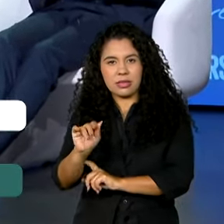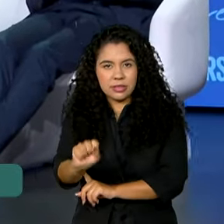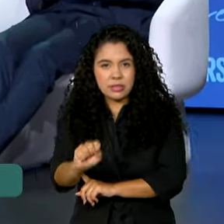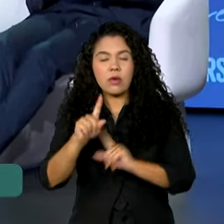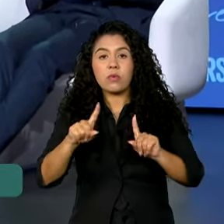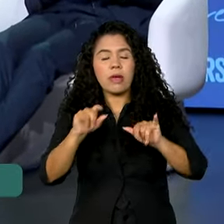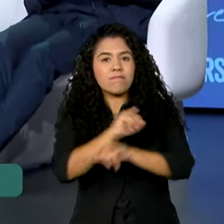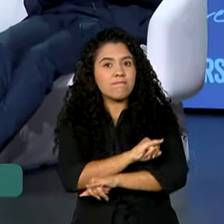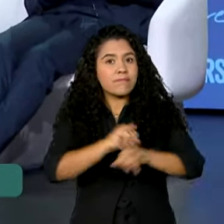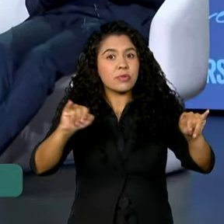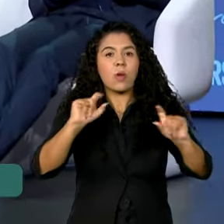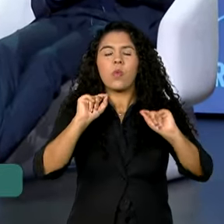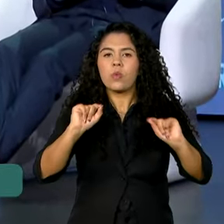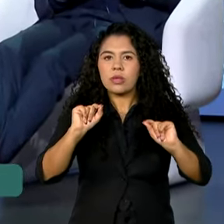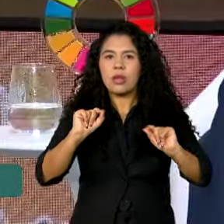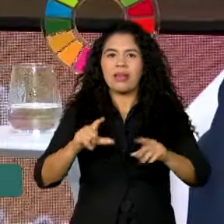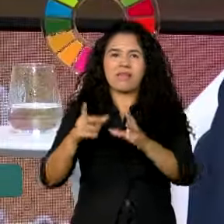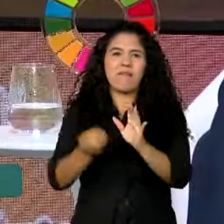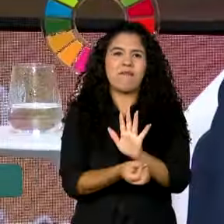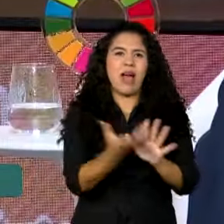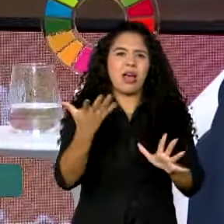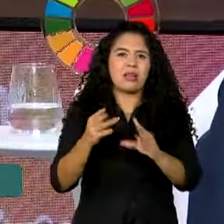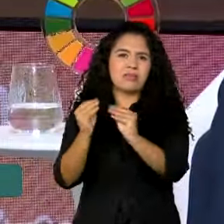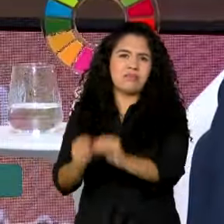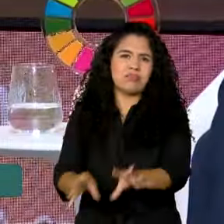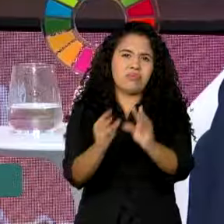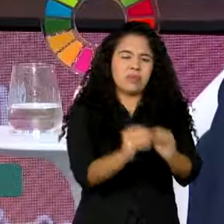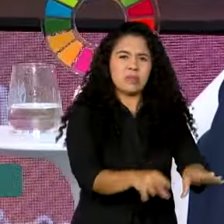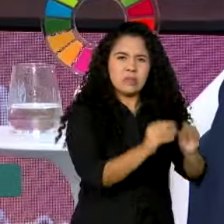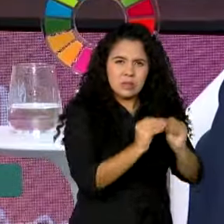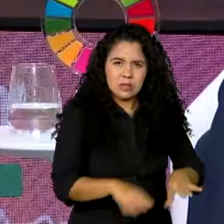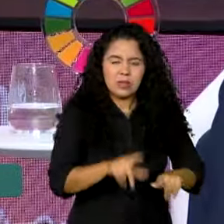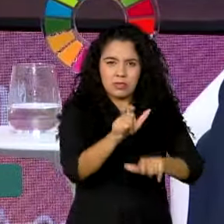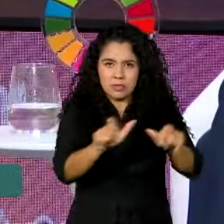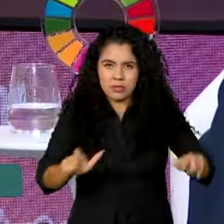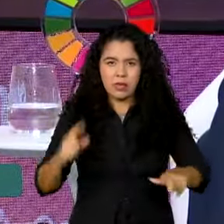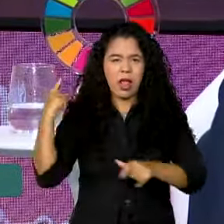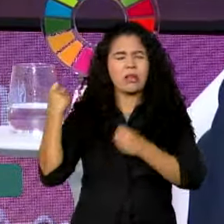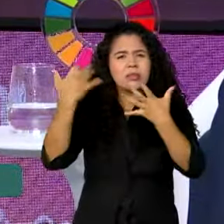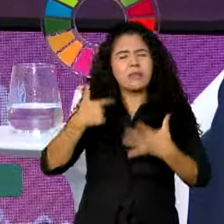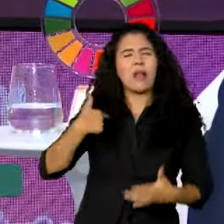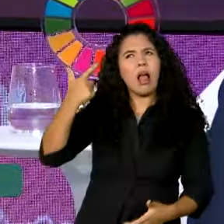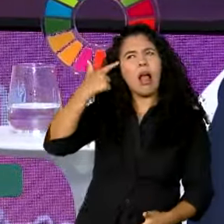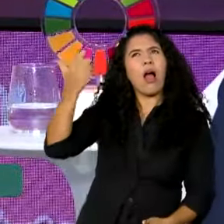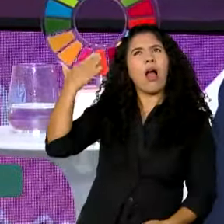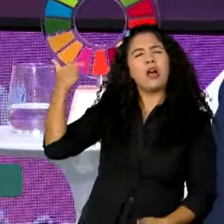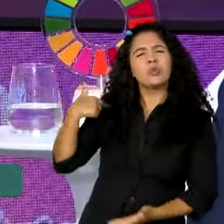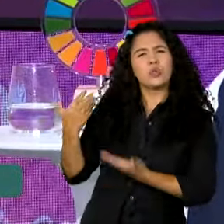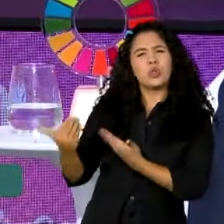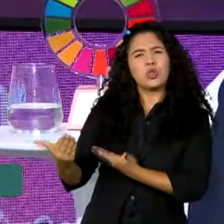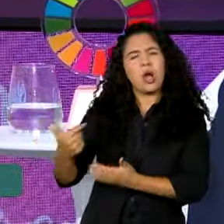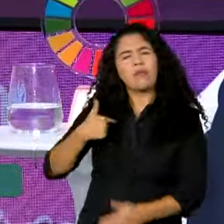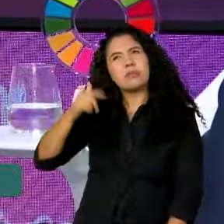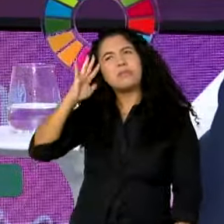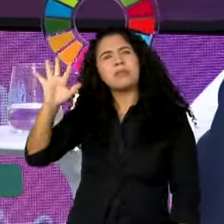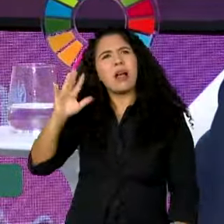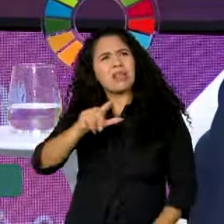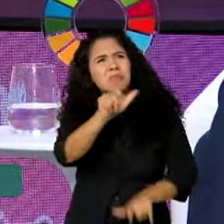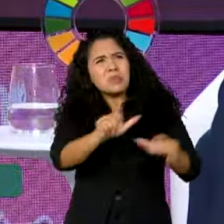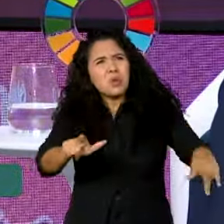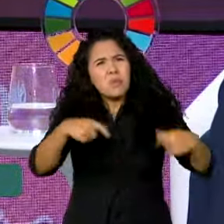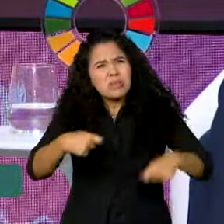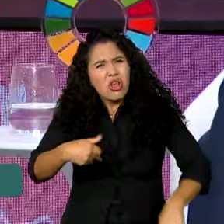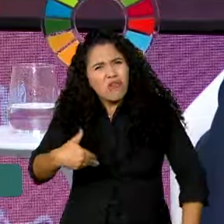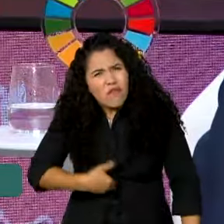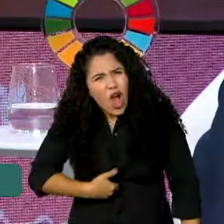que afeta milhões de pessoas. Eu, quando era mais jovem, eu imaginava, eu dizia assim, as pessoas têm que passar fome